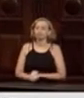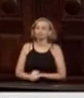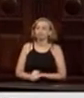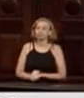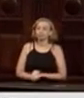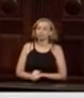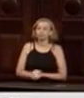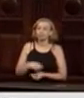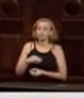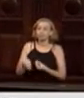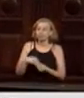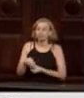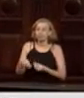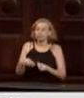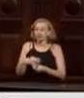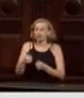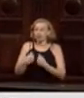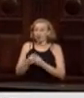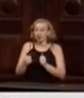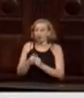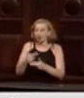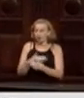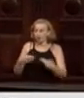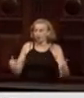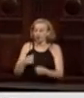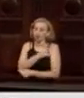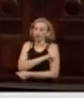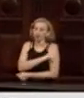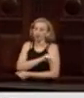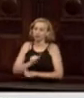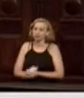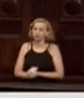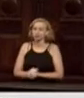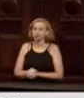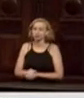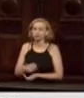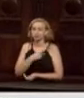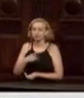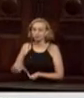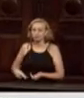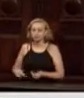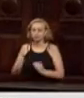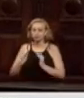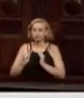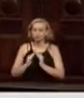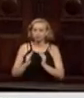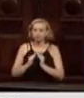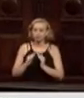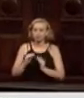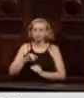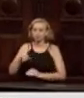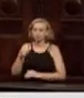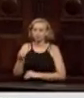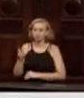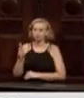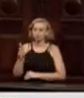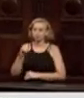envolvendo o setor de transporte no estado do Rio de Janeiro. O presidente dessa casa, o deputado Jorge Pisciani, soltou uma